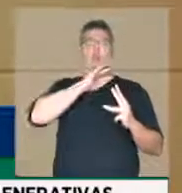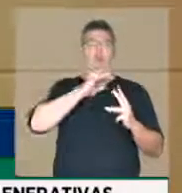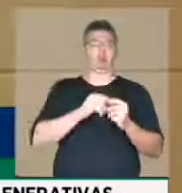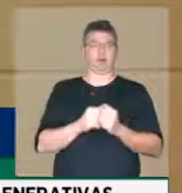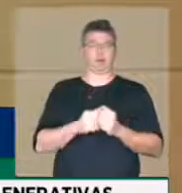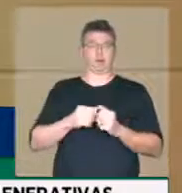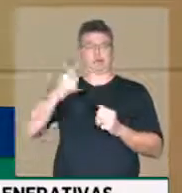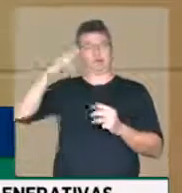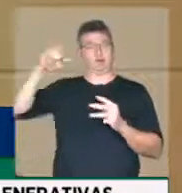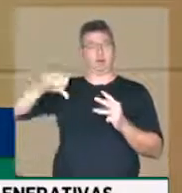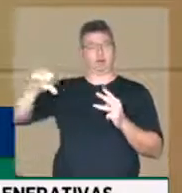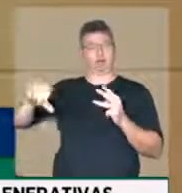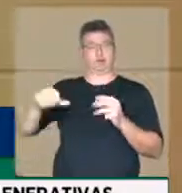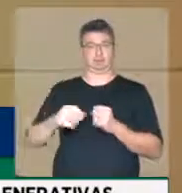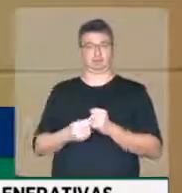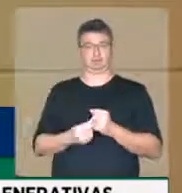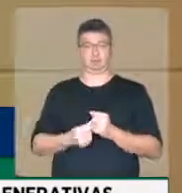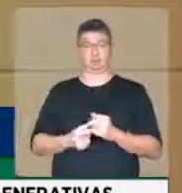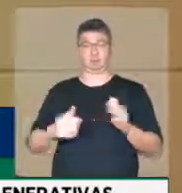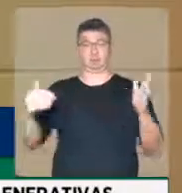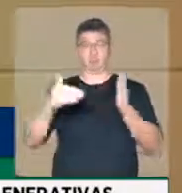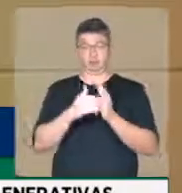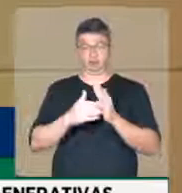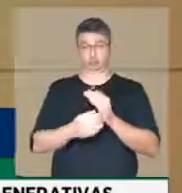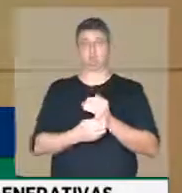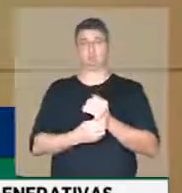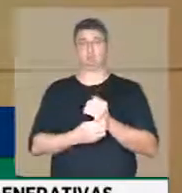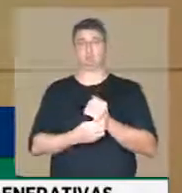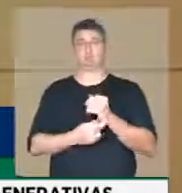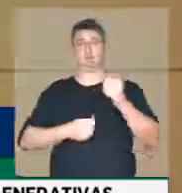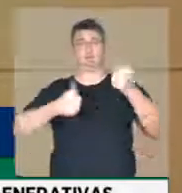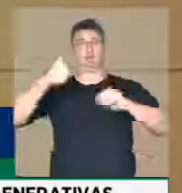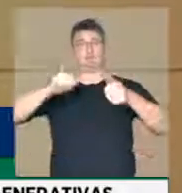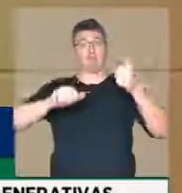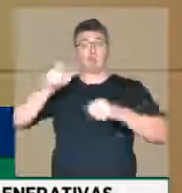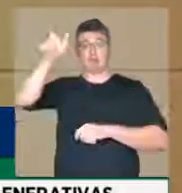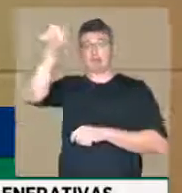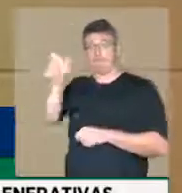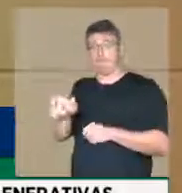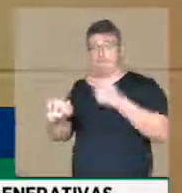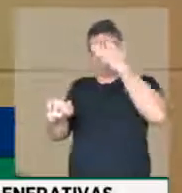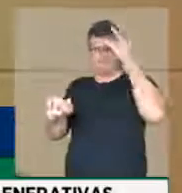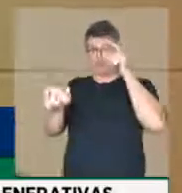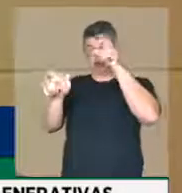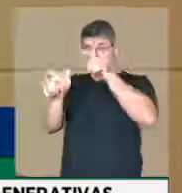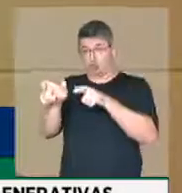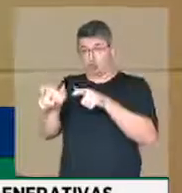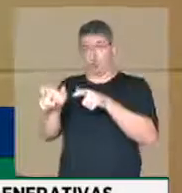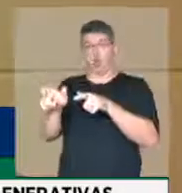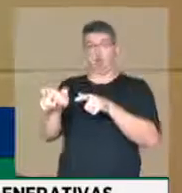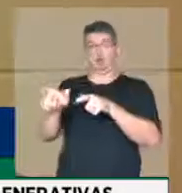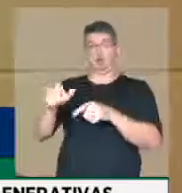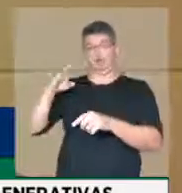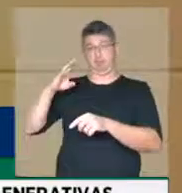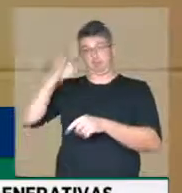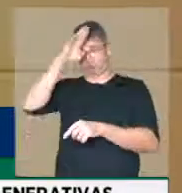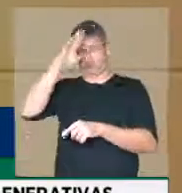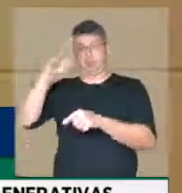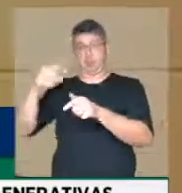vou mostrar daqui a pouco. Por fim, a avaliação pessoal de Bolsonaro no enfrentamento ao